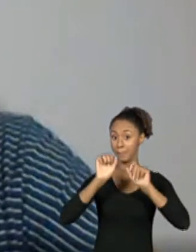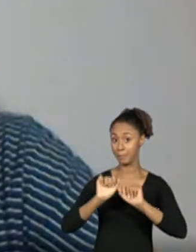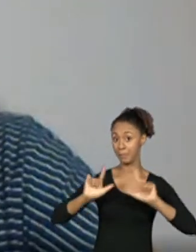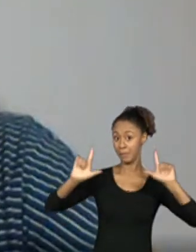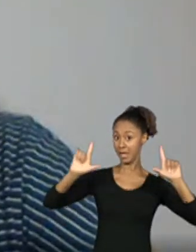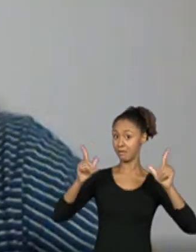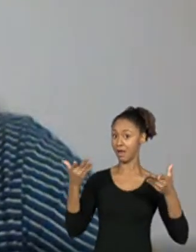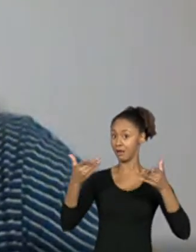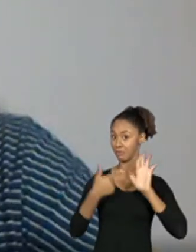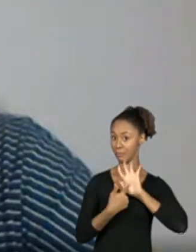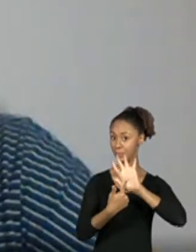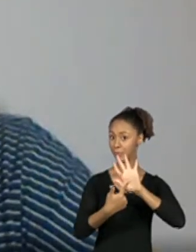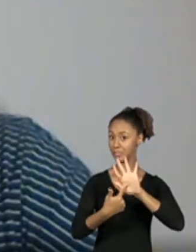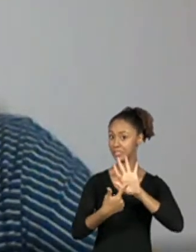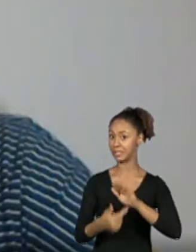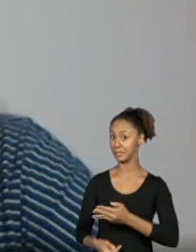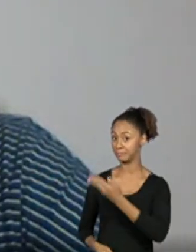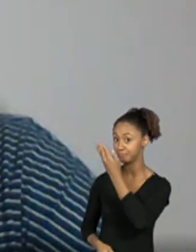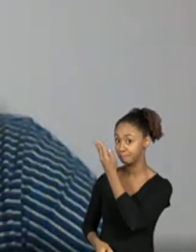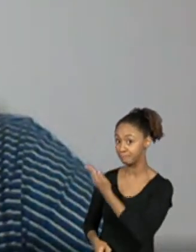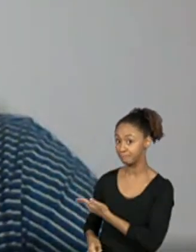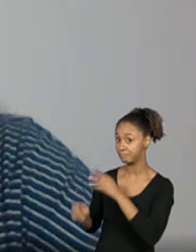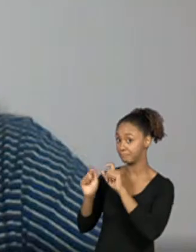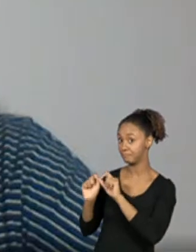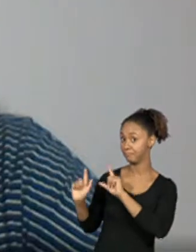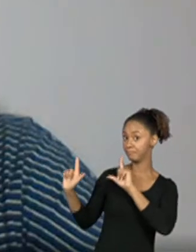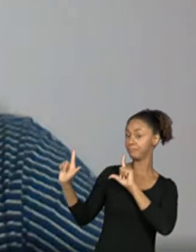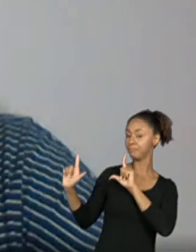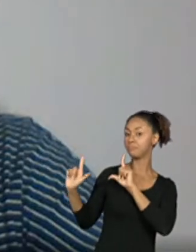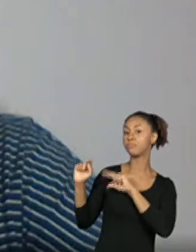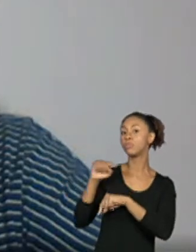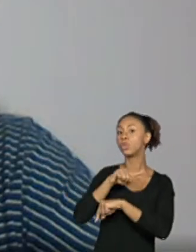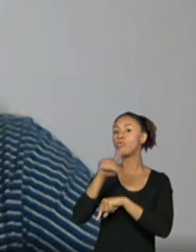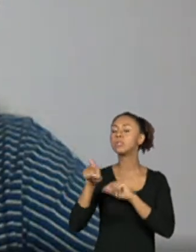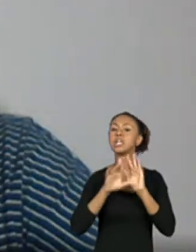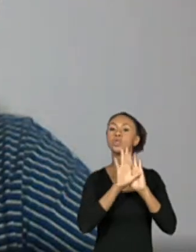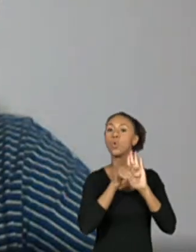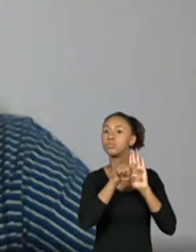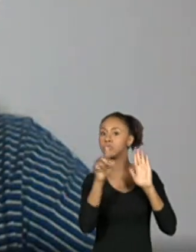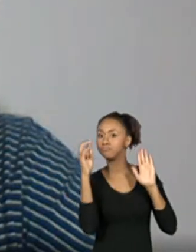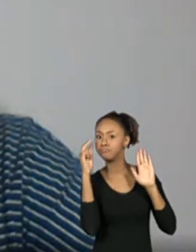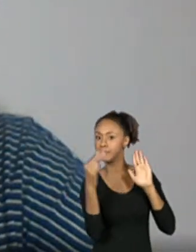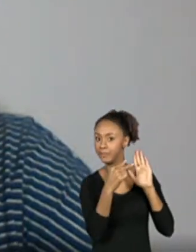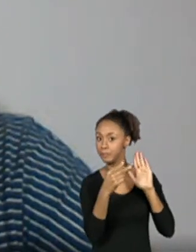vocês agora, para a gente rever esses conceitos aí.